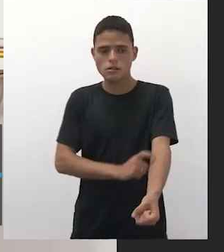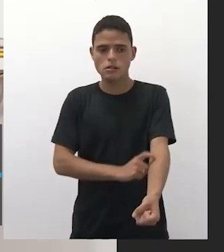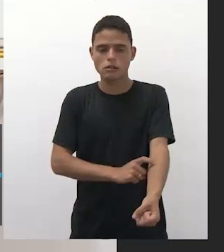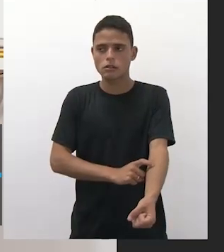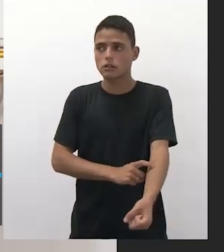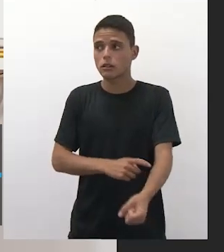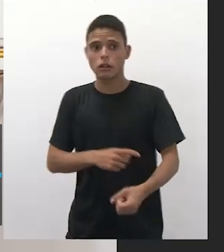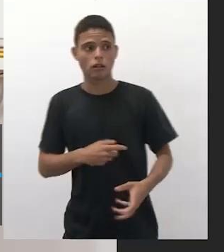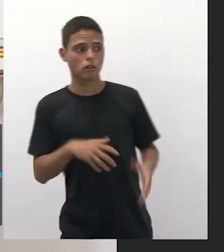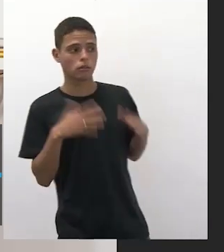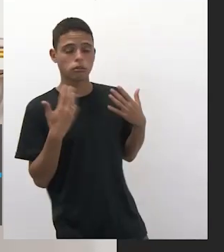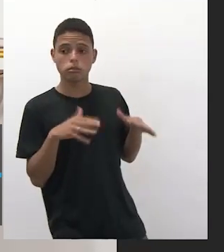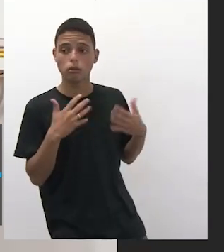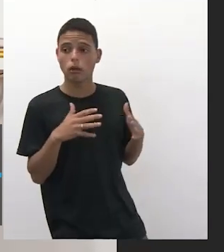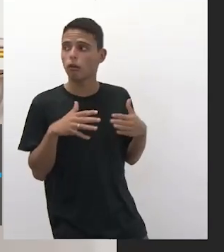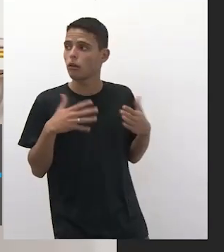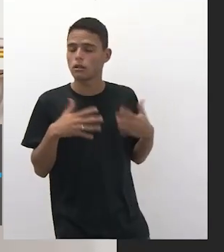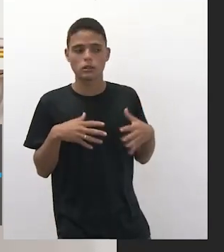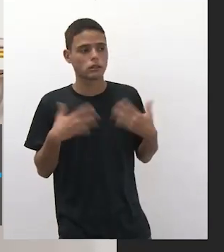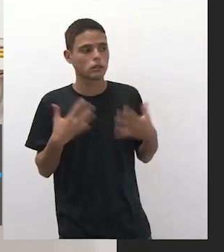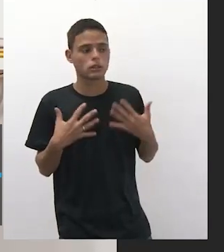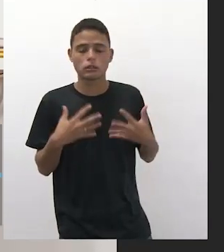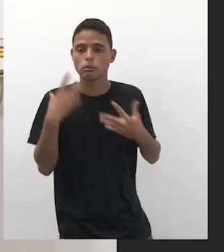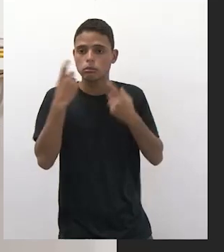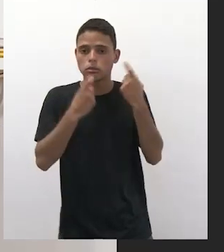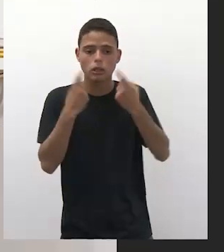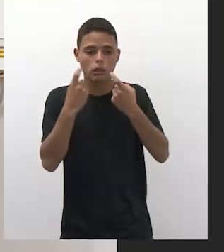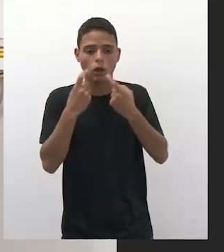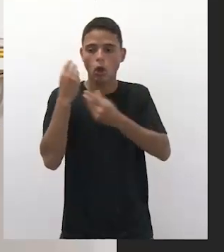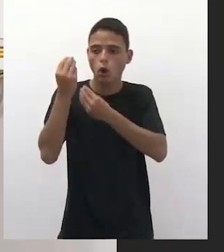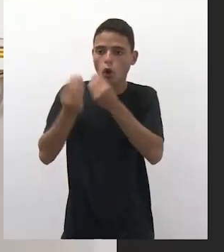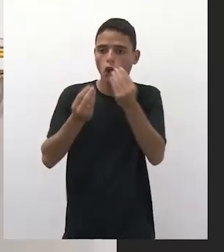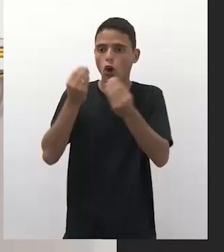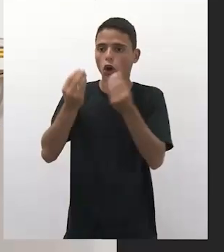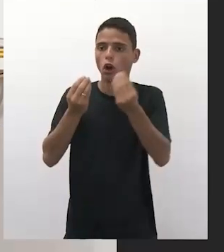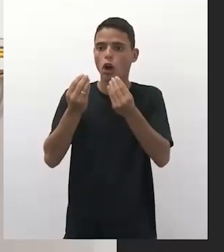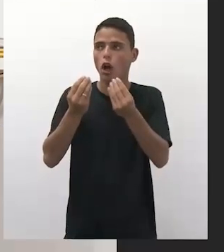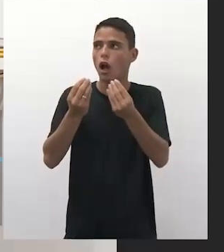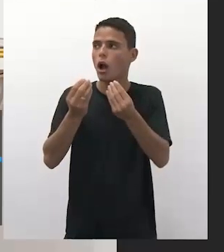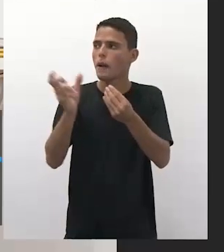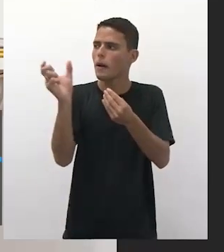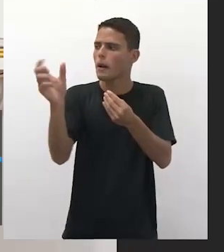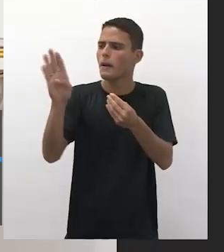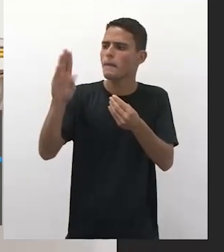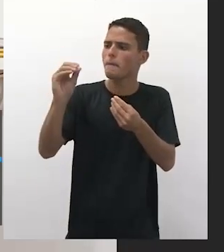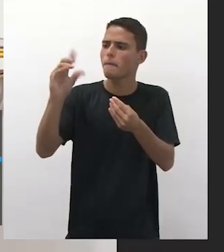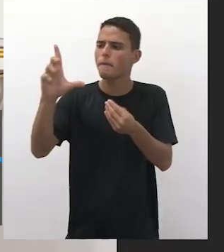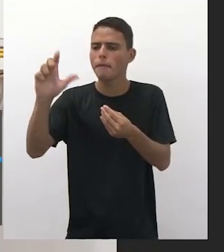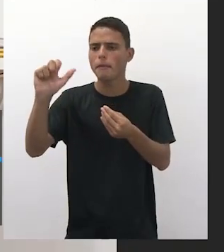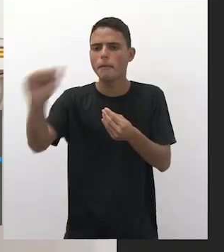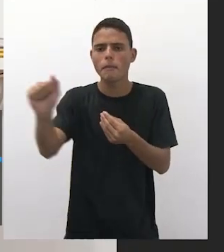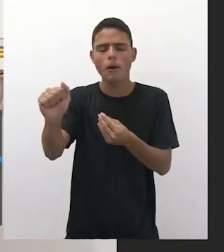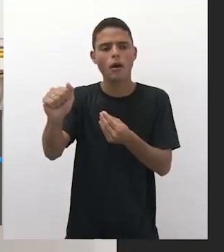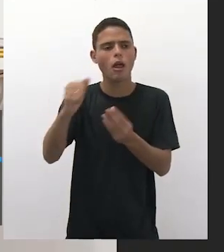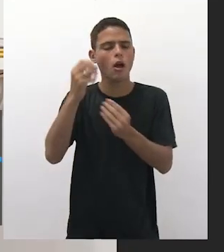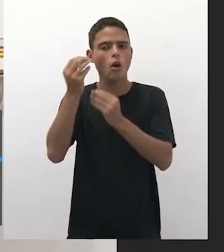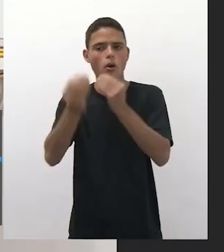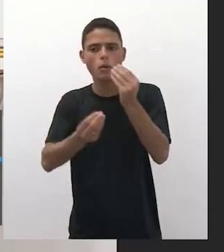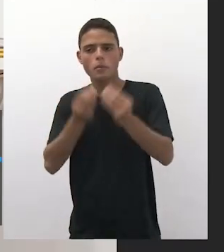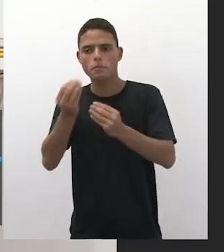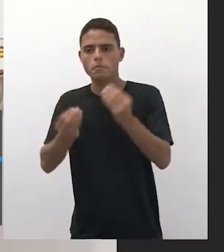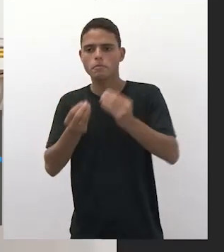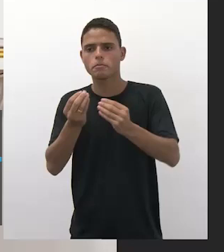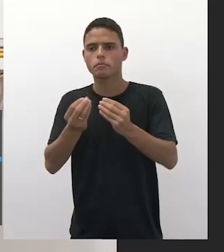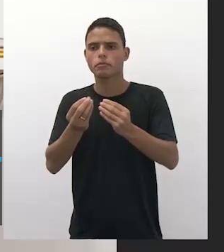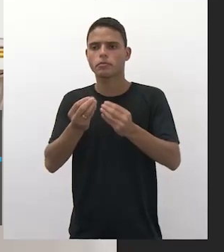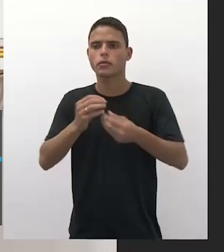O que eu vou fazer? Onde que está escrito bola? Porque eu só sei escrever.